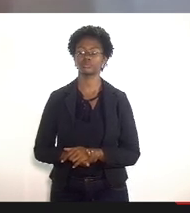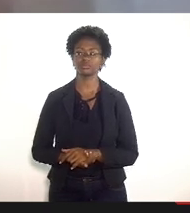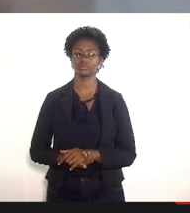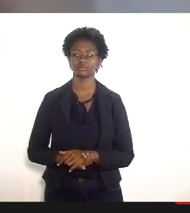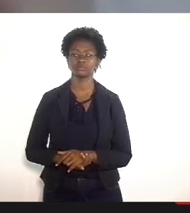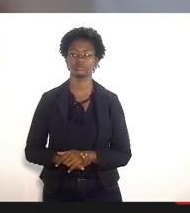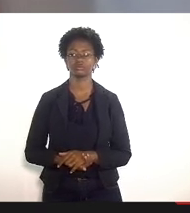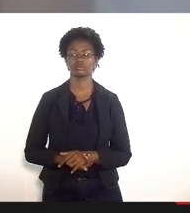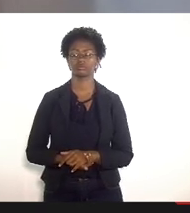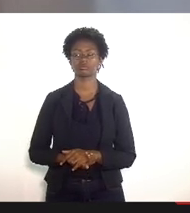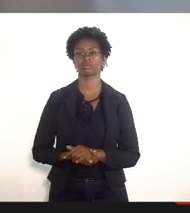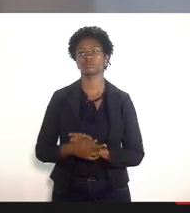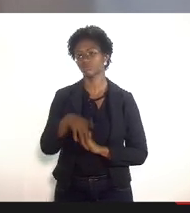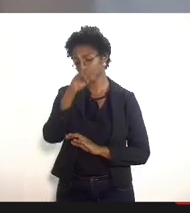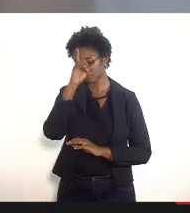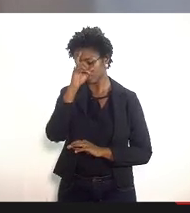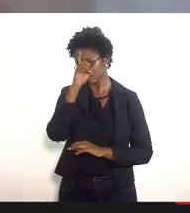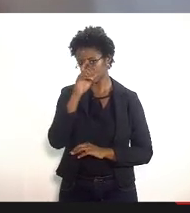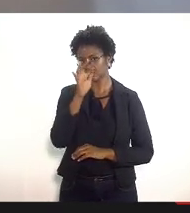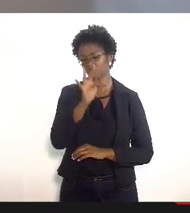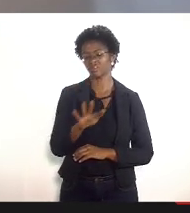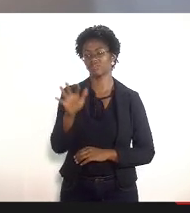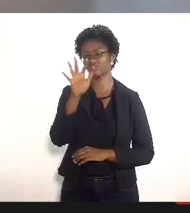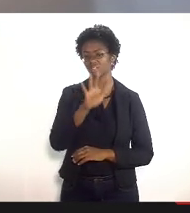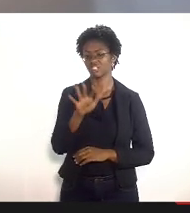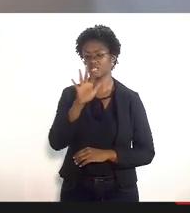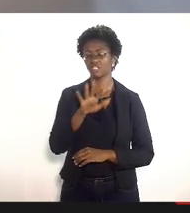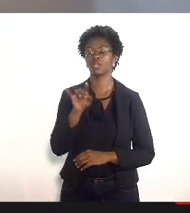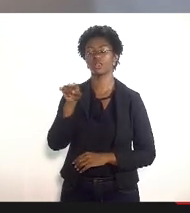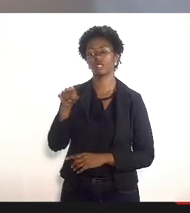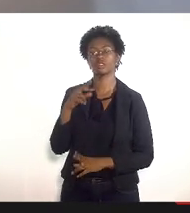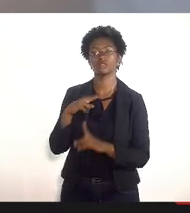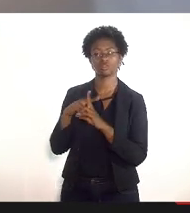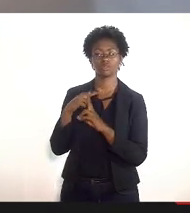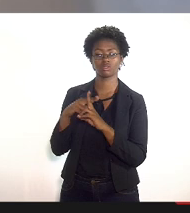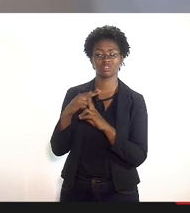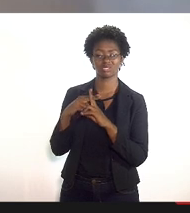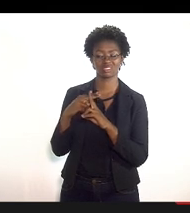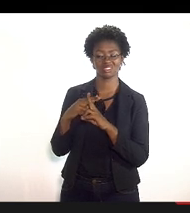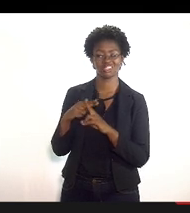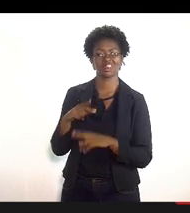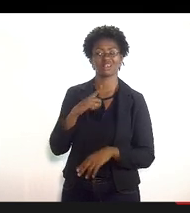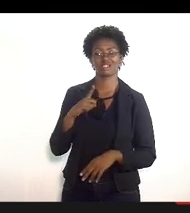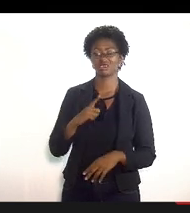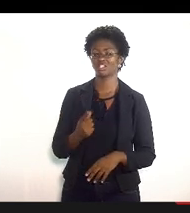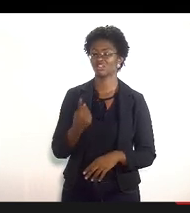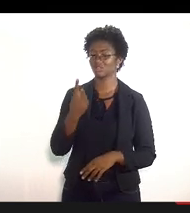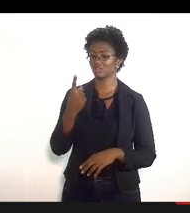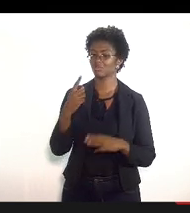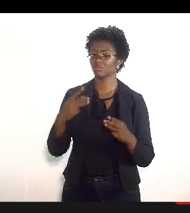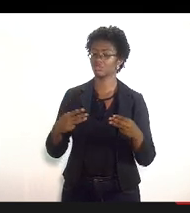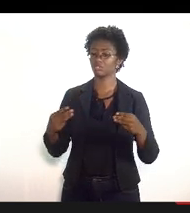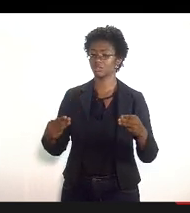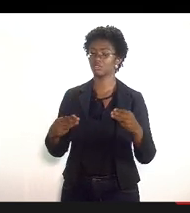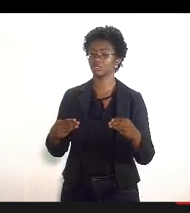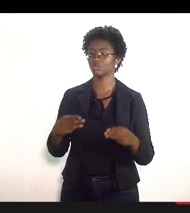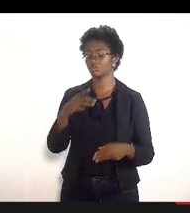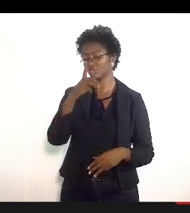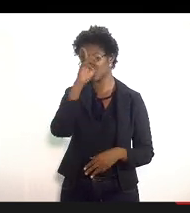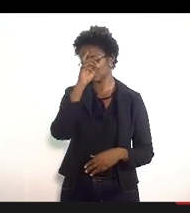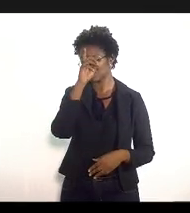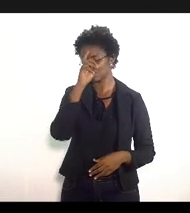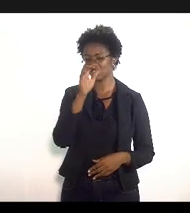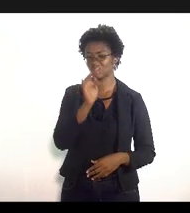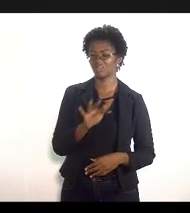esses hospitais federais, eles não primam no SUS, só no Ministério da Saúde, não. Nenhum ministro quis saber dos hospitais federais,